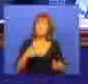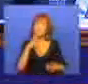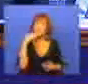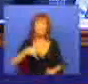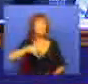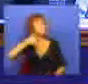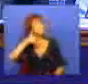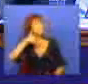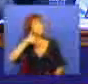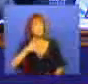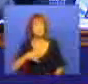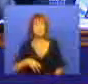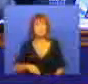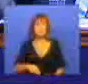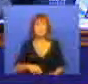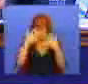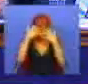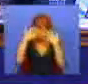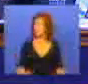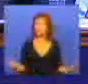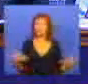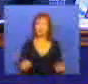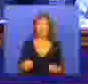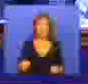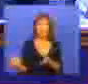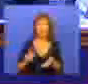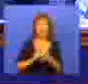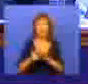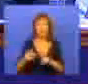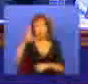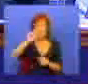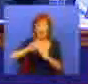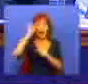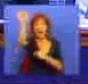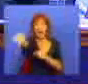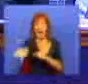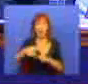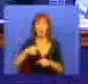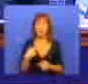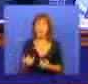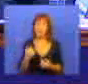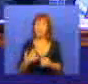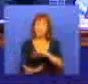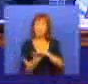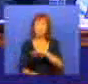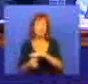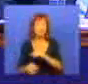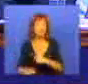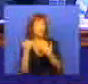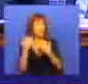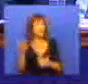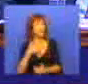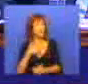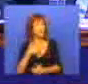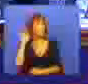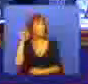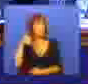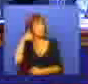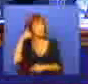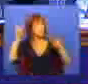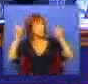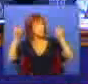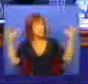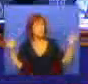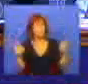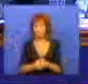Os jovens ligam e o choque tecnológico deste Governo está do outro lado. Uma mensagem gravada informa que, e passo a